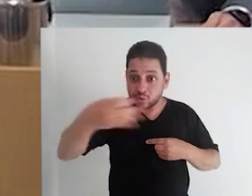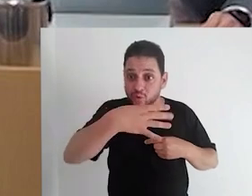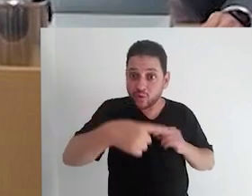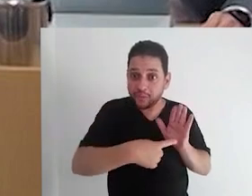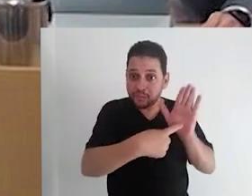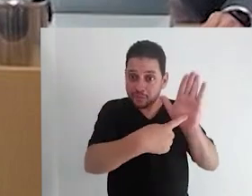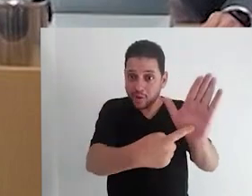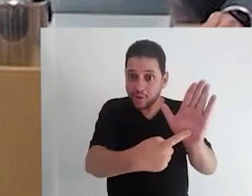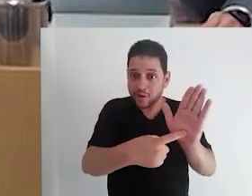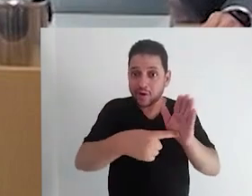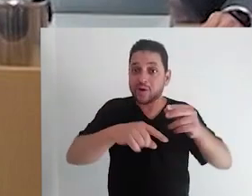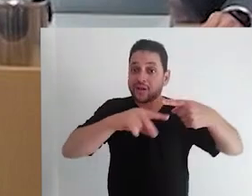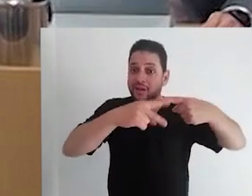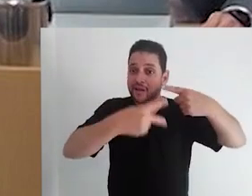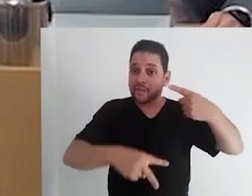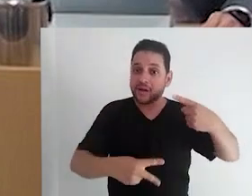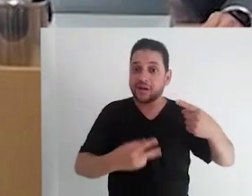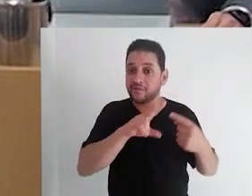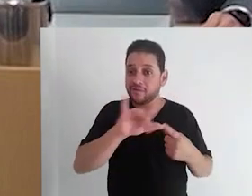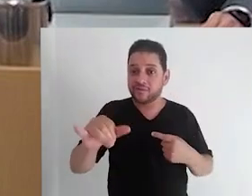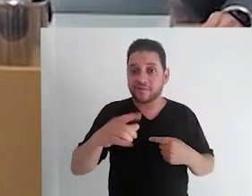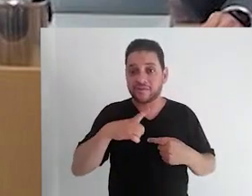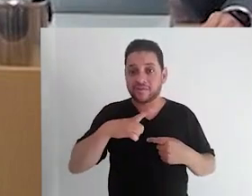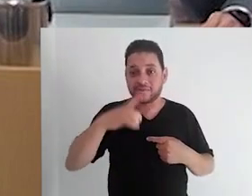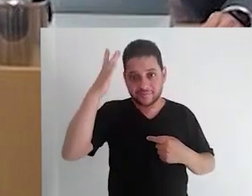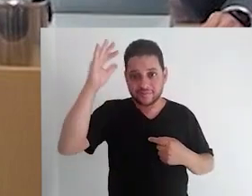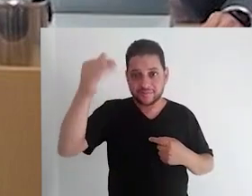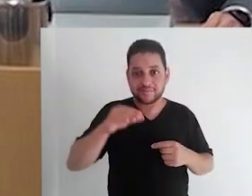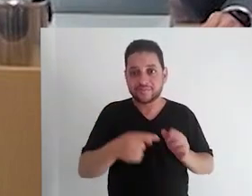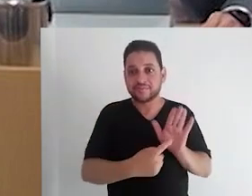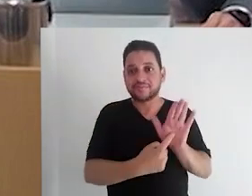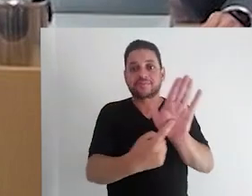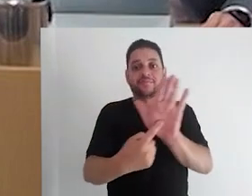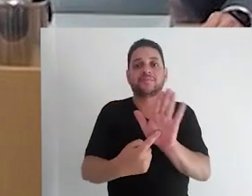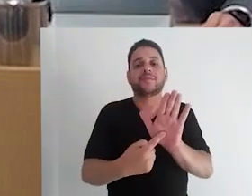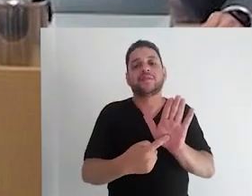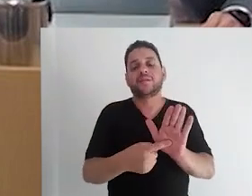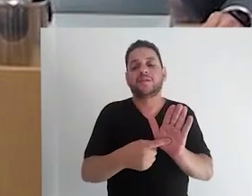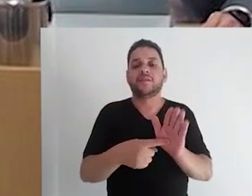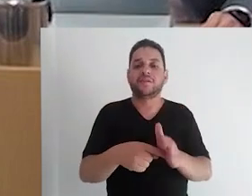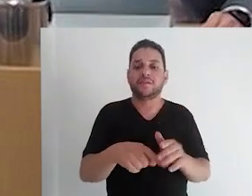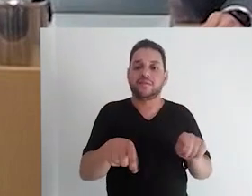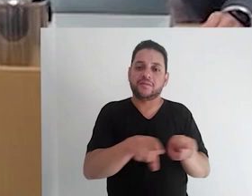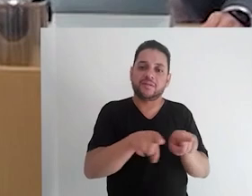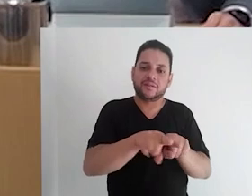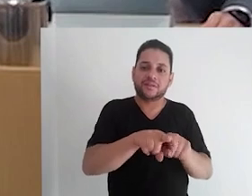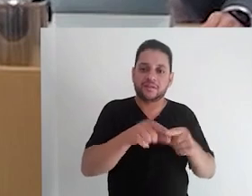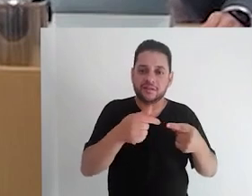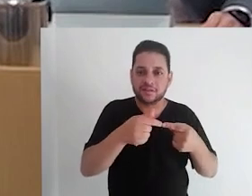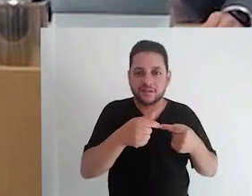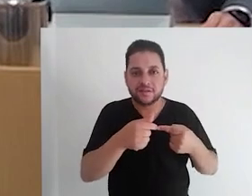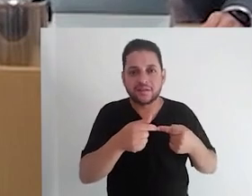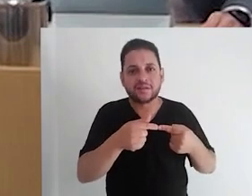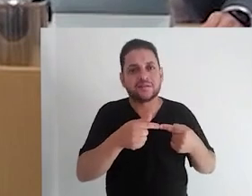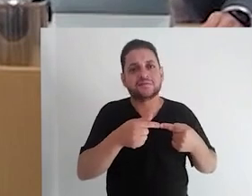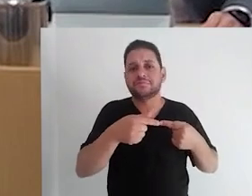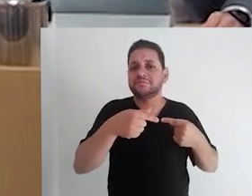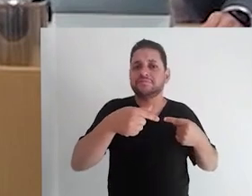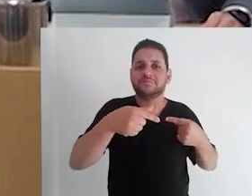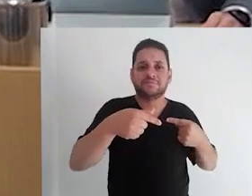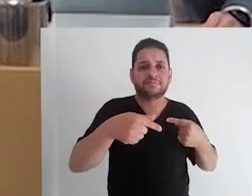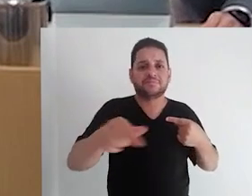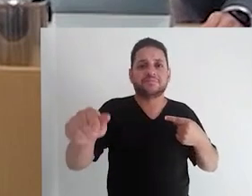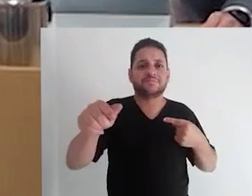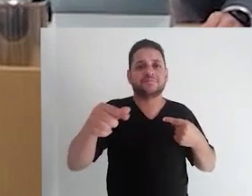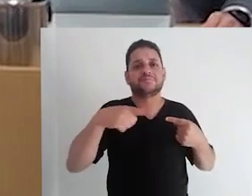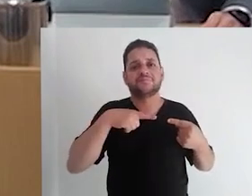laboratório, e com isso nós teremos uma semana profícua de